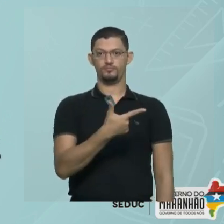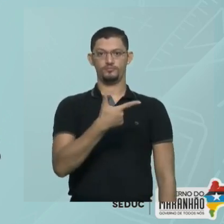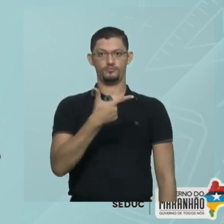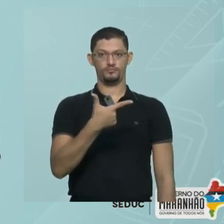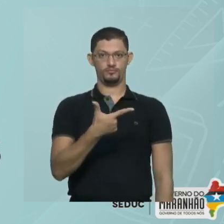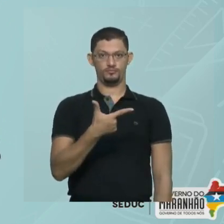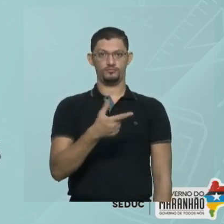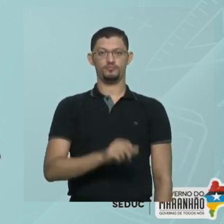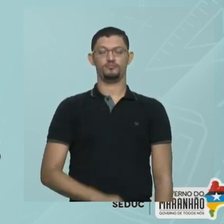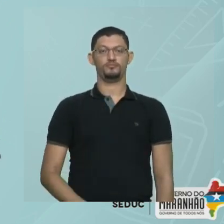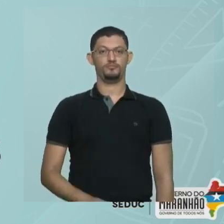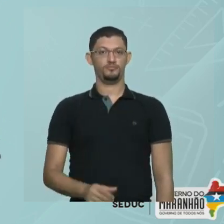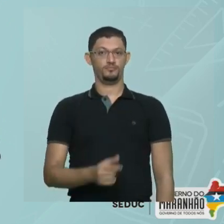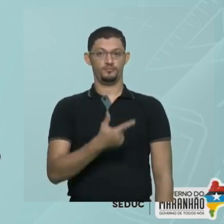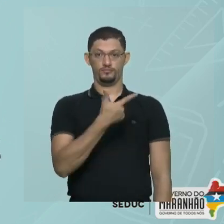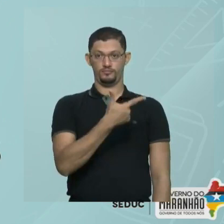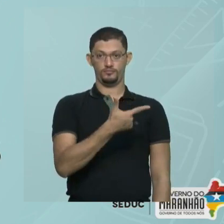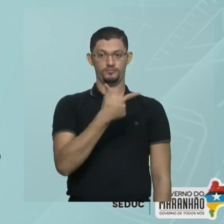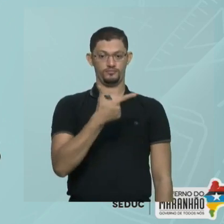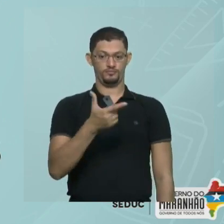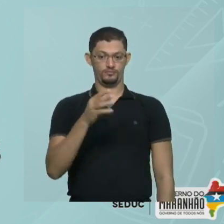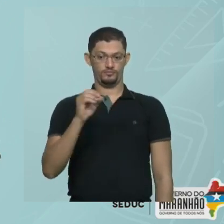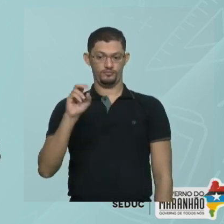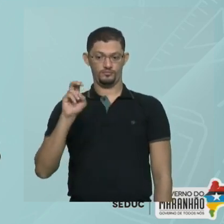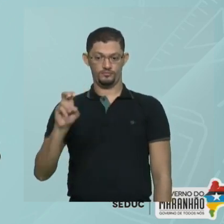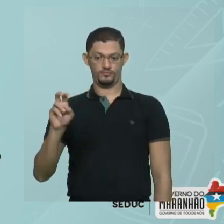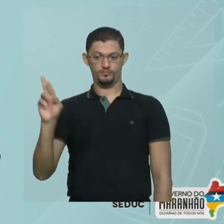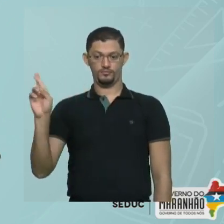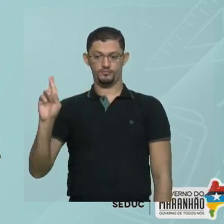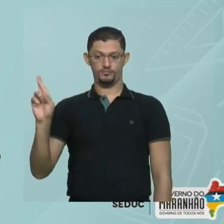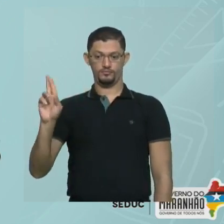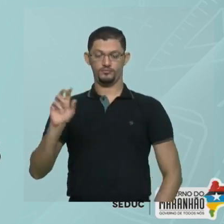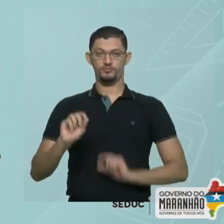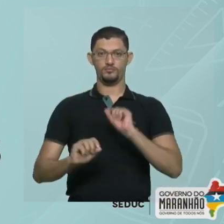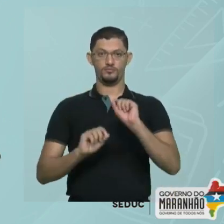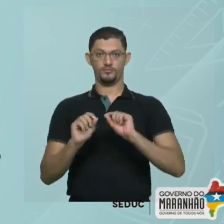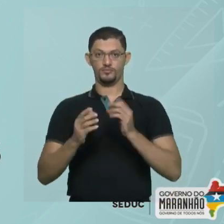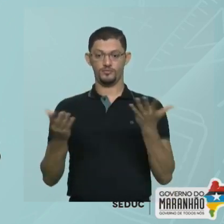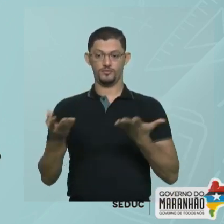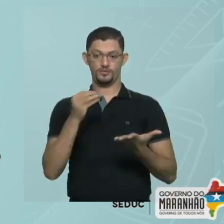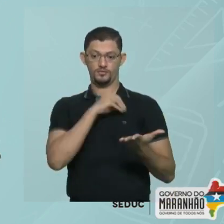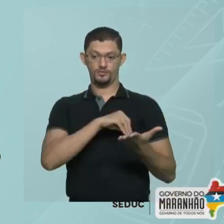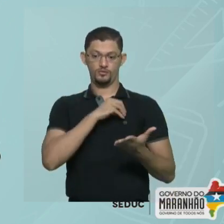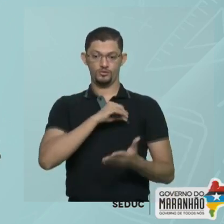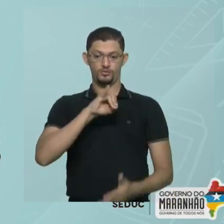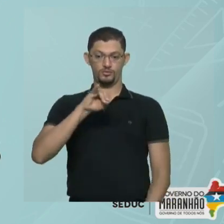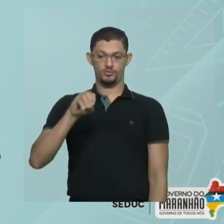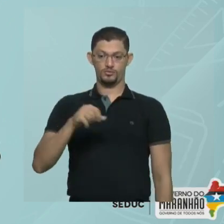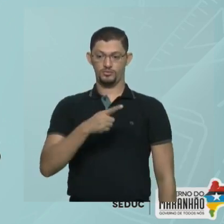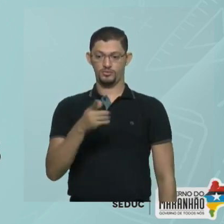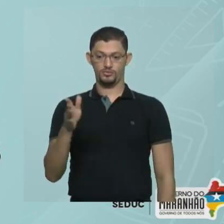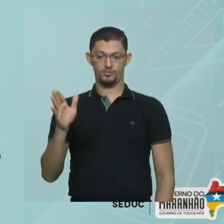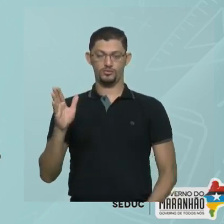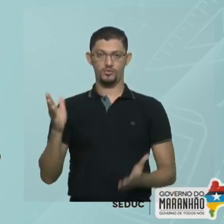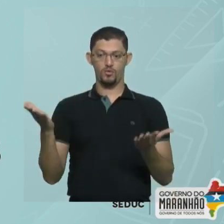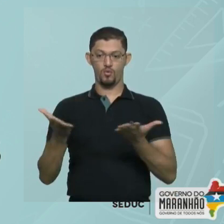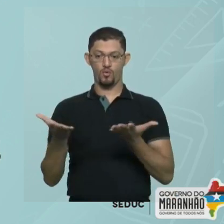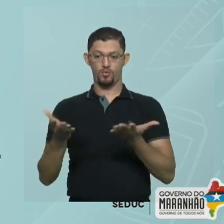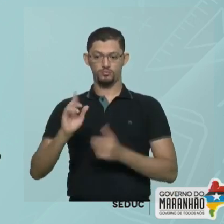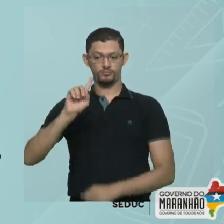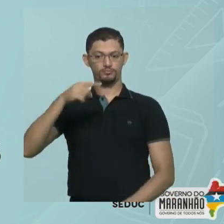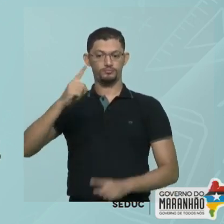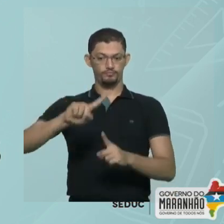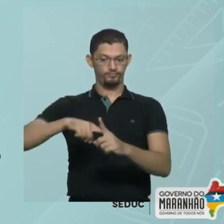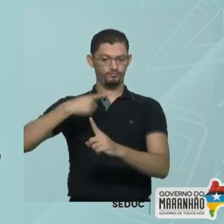2.025. Ou melhor, R$ 2.205, que é o salário de João atualizado após